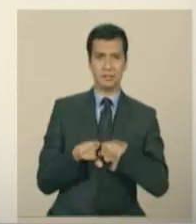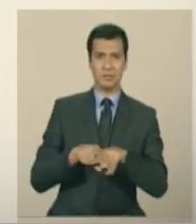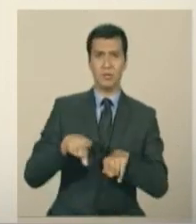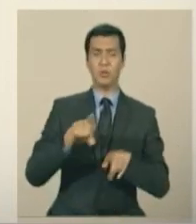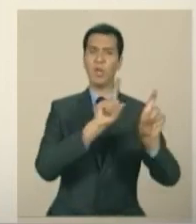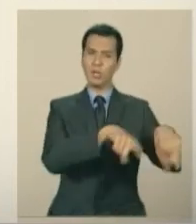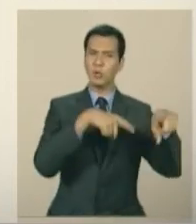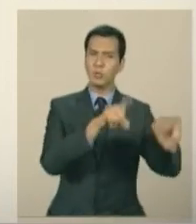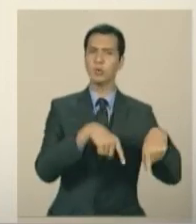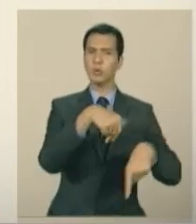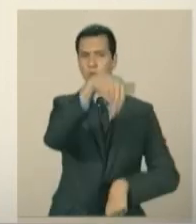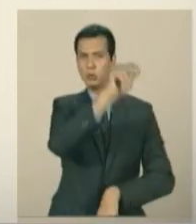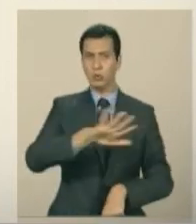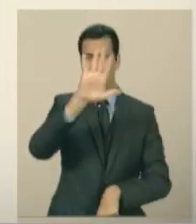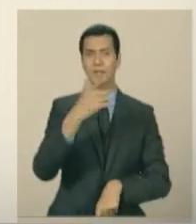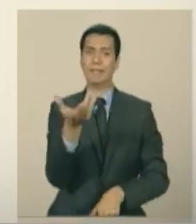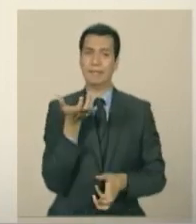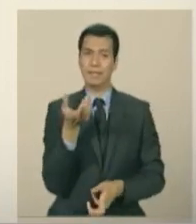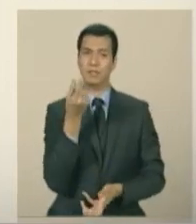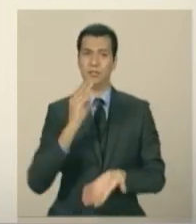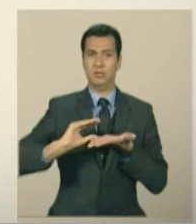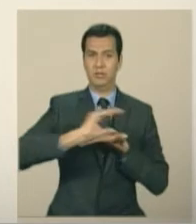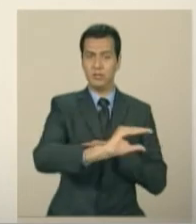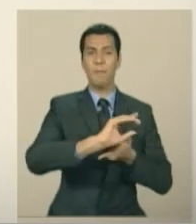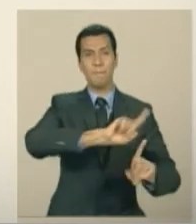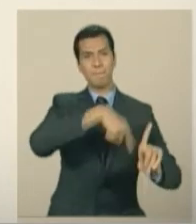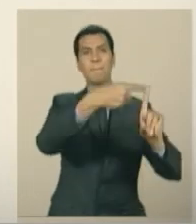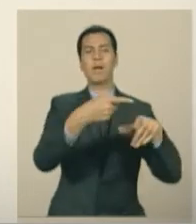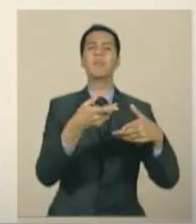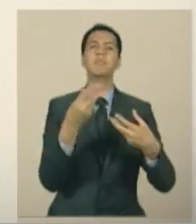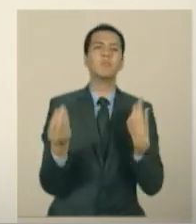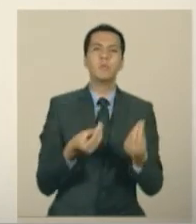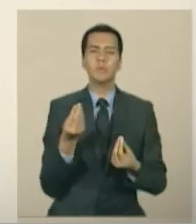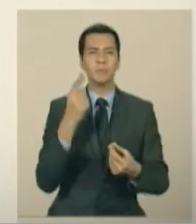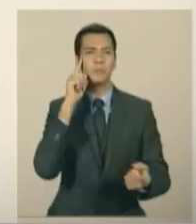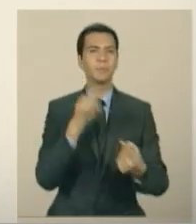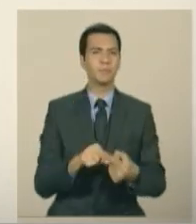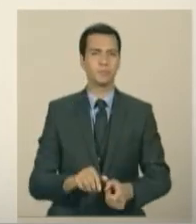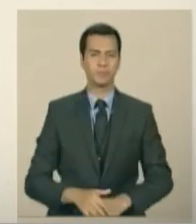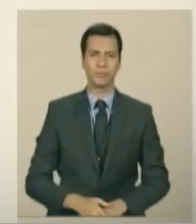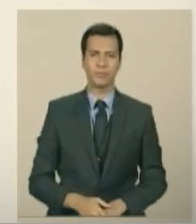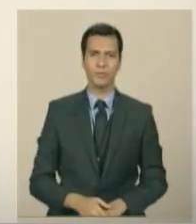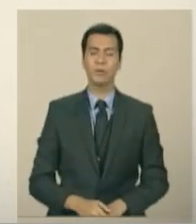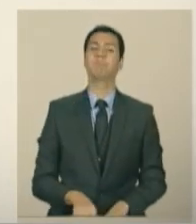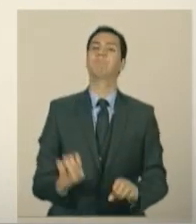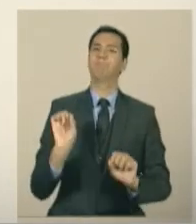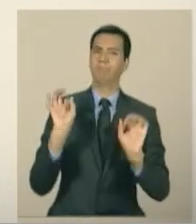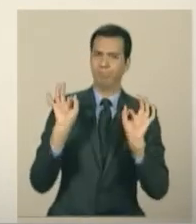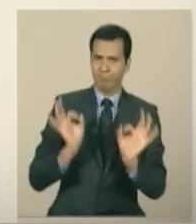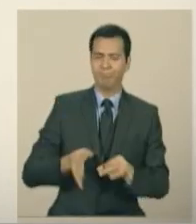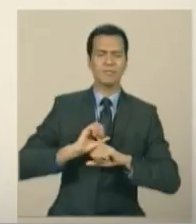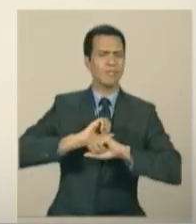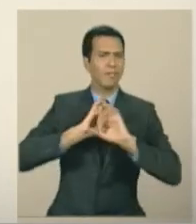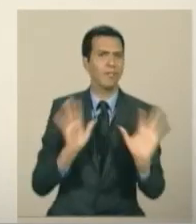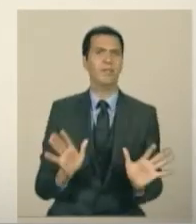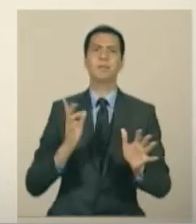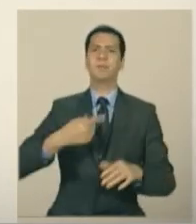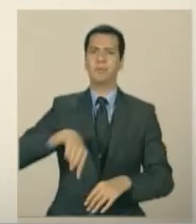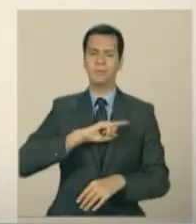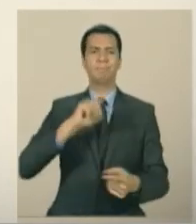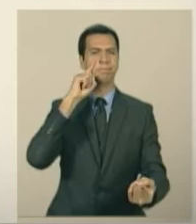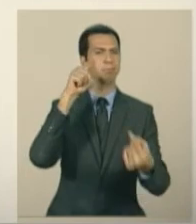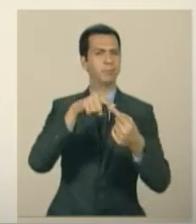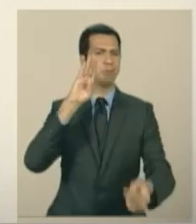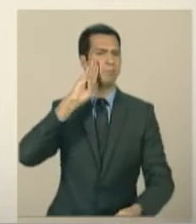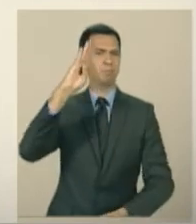também é um dos objetivos do Brasil sem miséria era mesmo é claro Luciano Talvez um dos objetivos mais importantes na